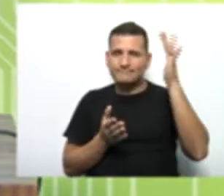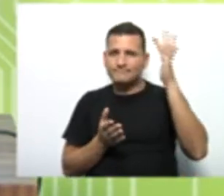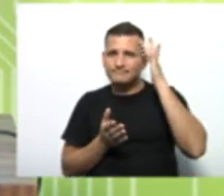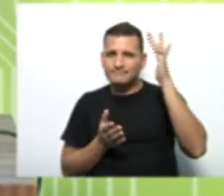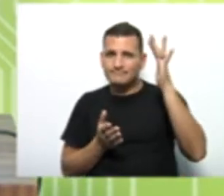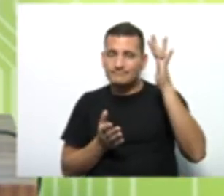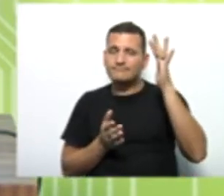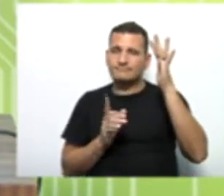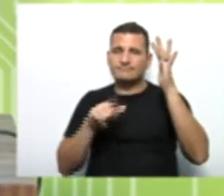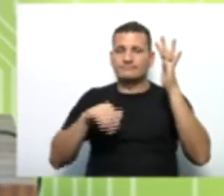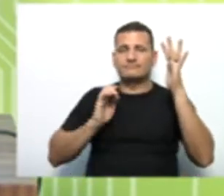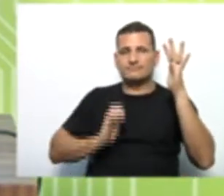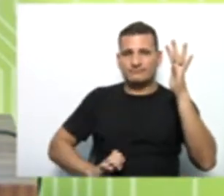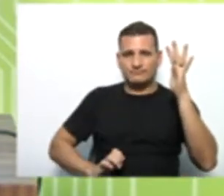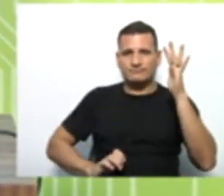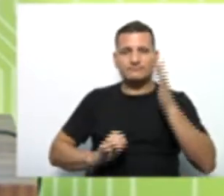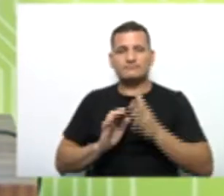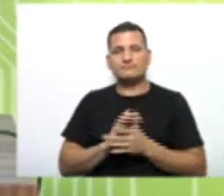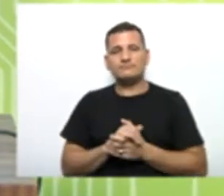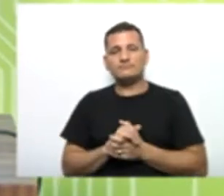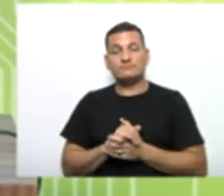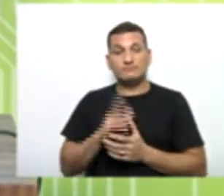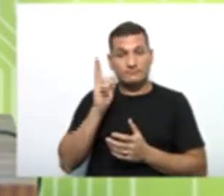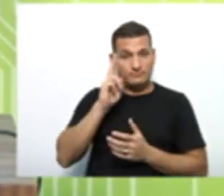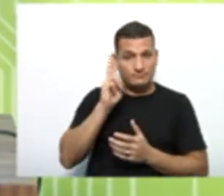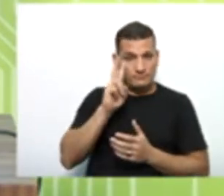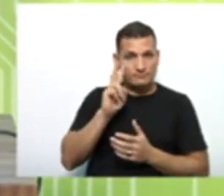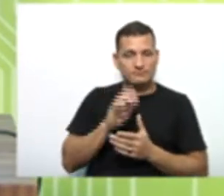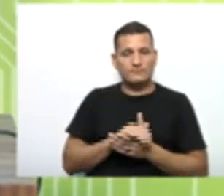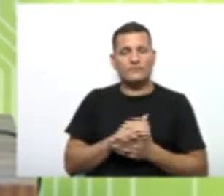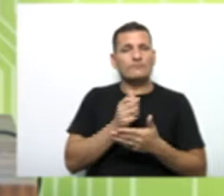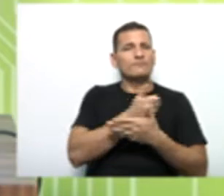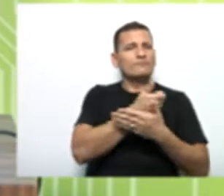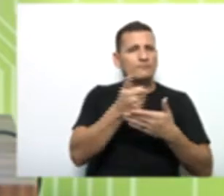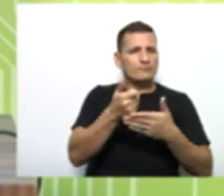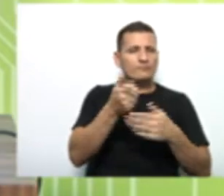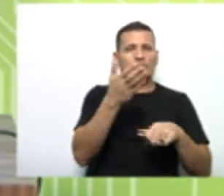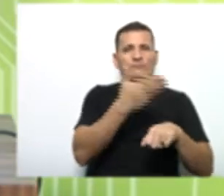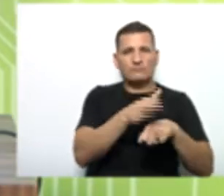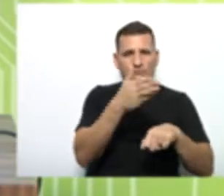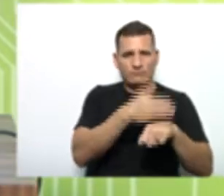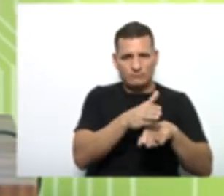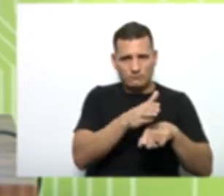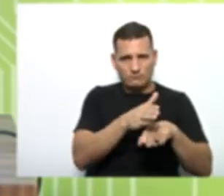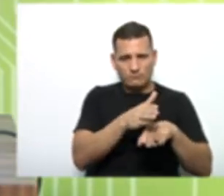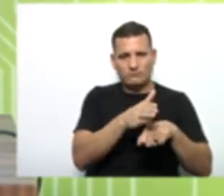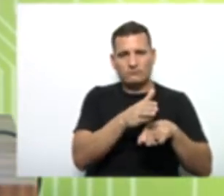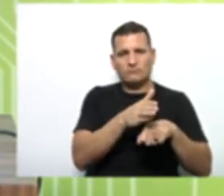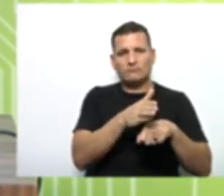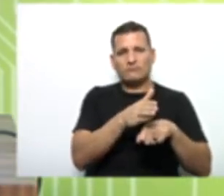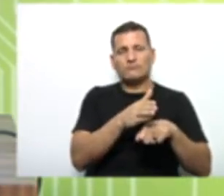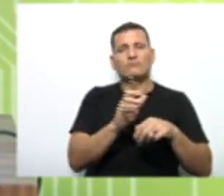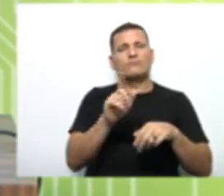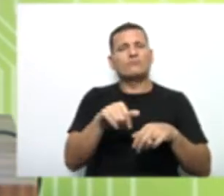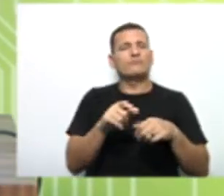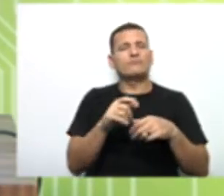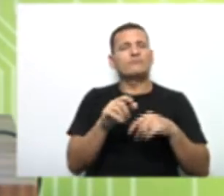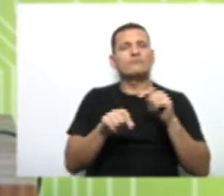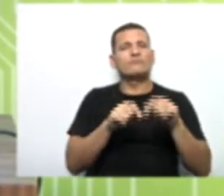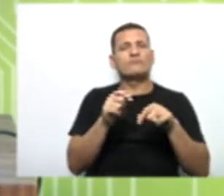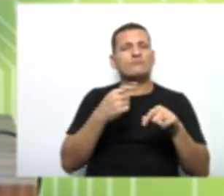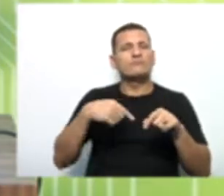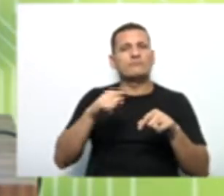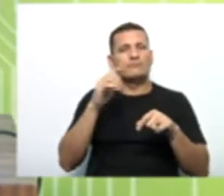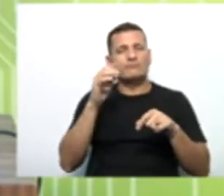falando de ética. Lembrando, a moral é sempre prática, é a conduta específica, é aquela nossa ação que nós sabemos,